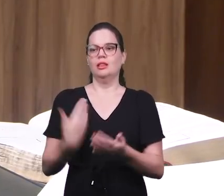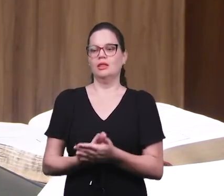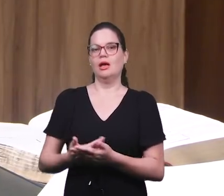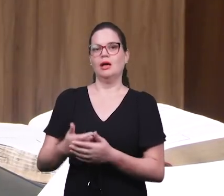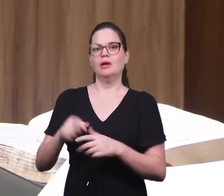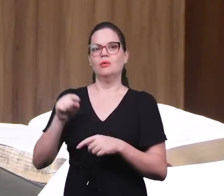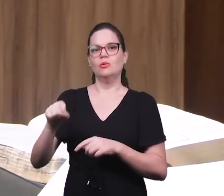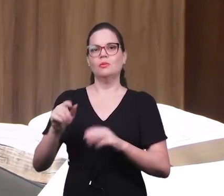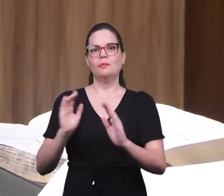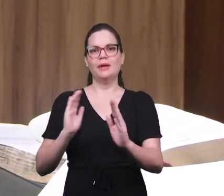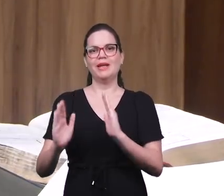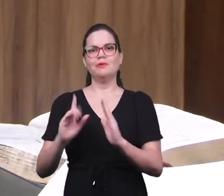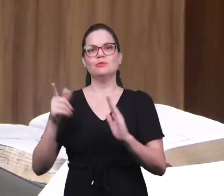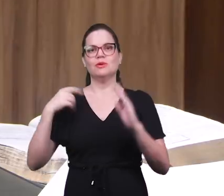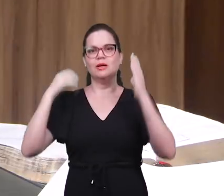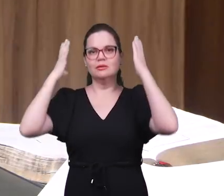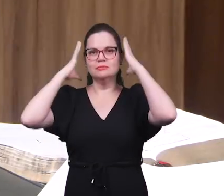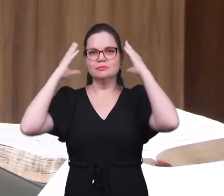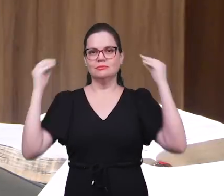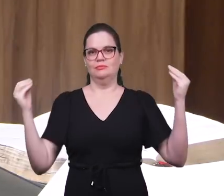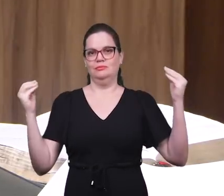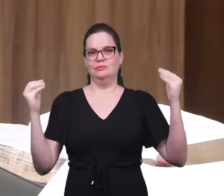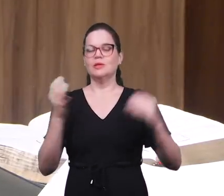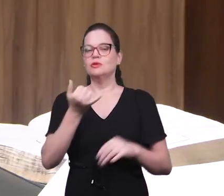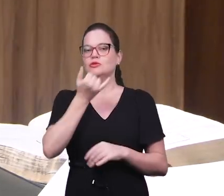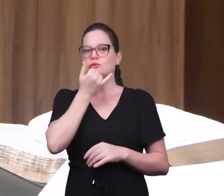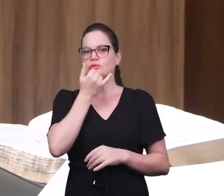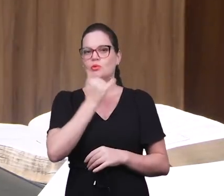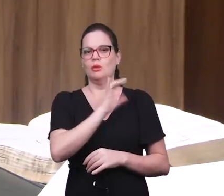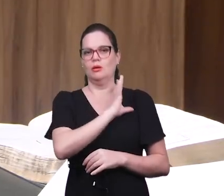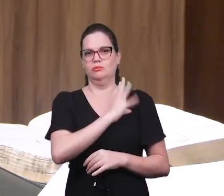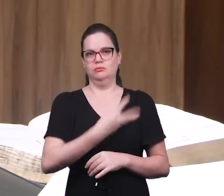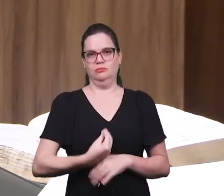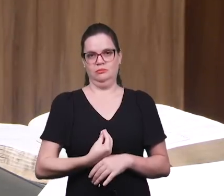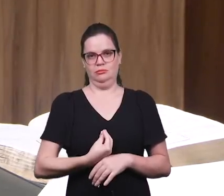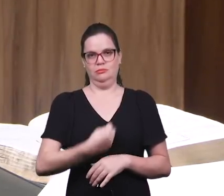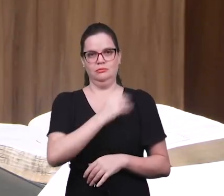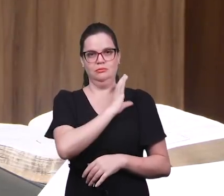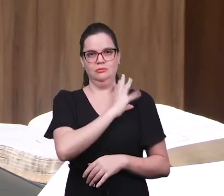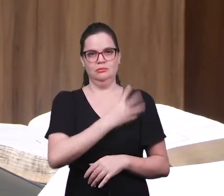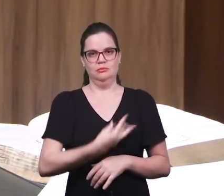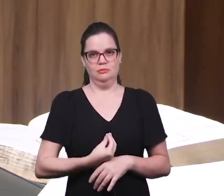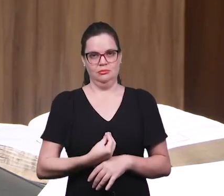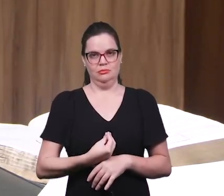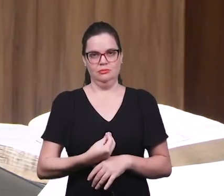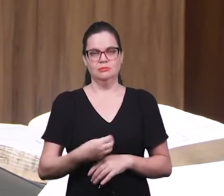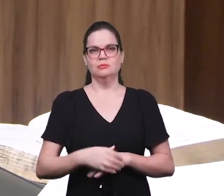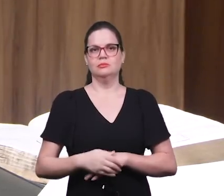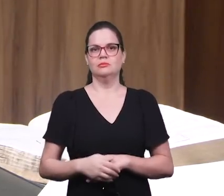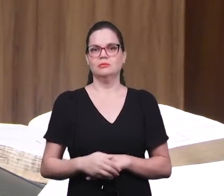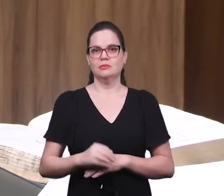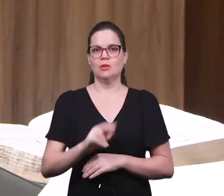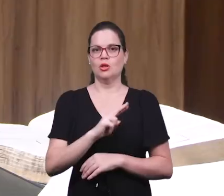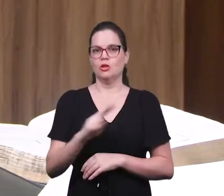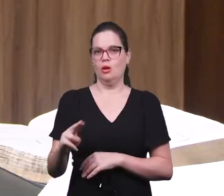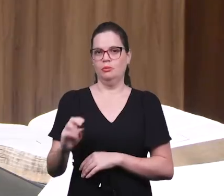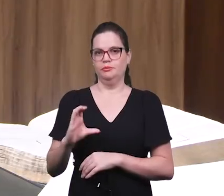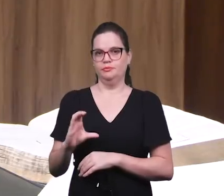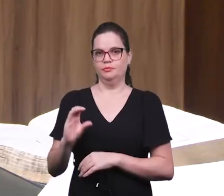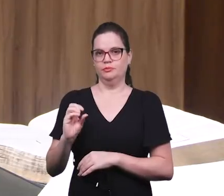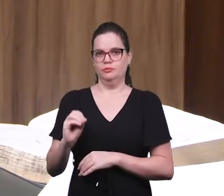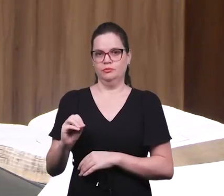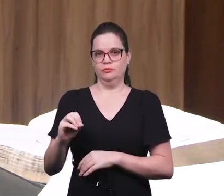a fim de incriminar os cristãos, parece que ele copiou de Nero lá no início, lá, né? Então a onda de perseguição não aqui,